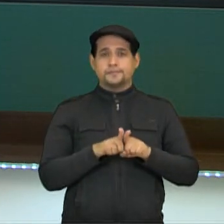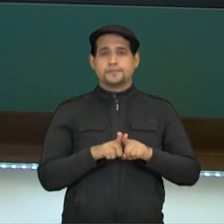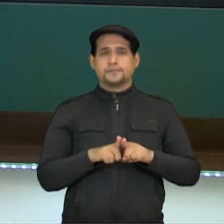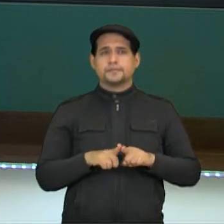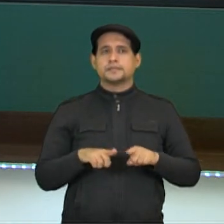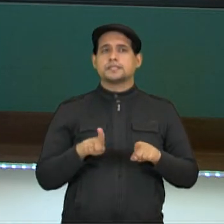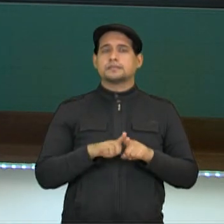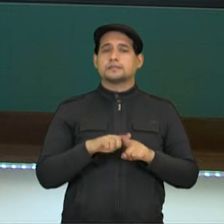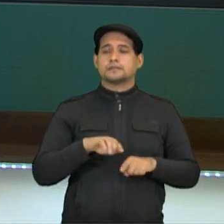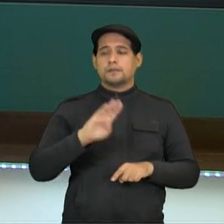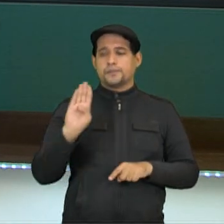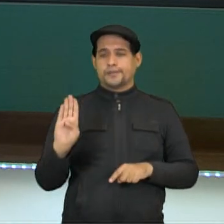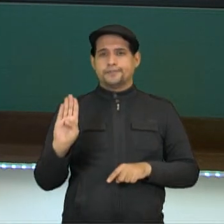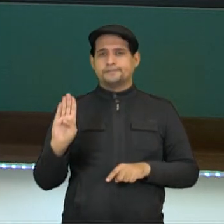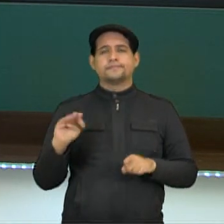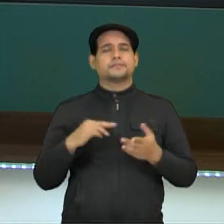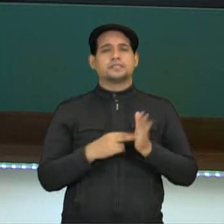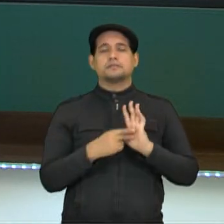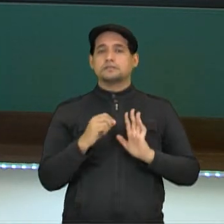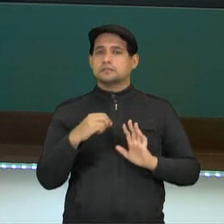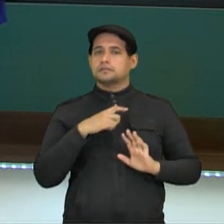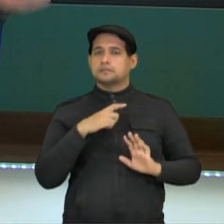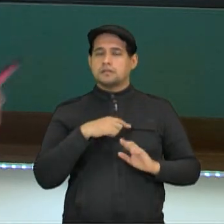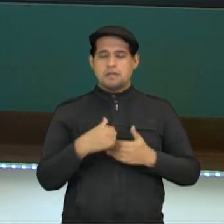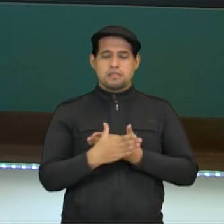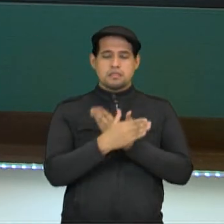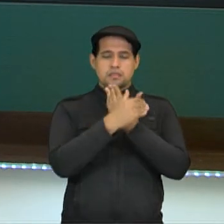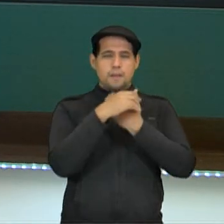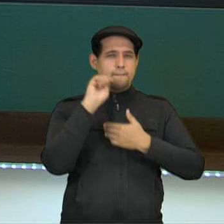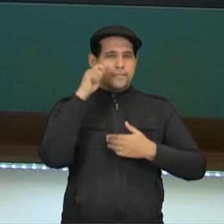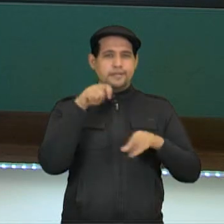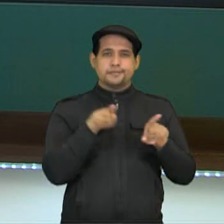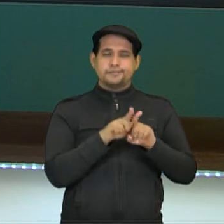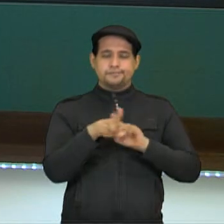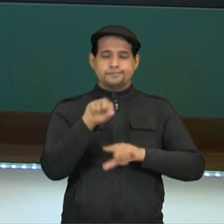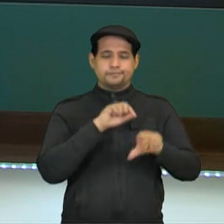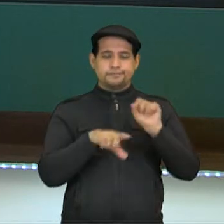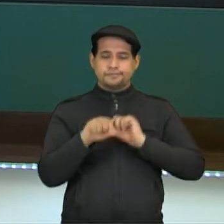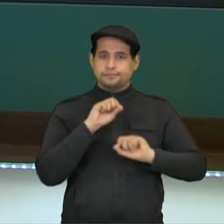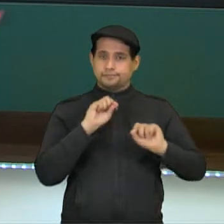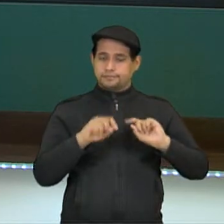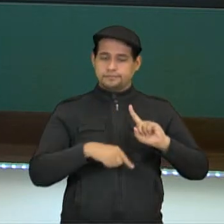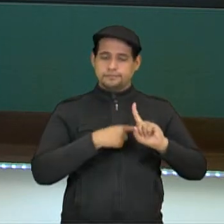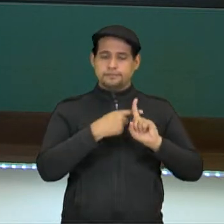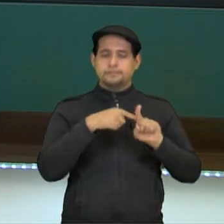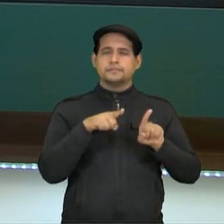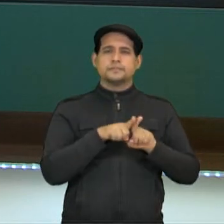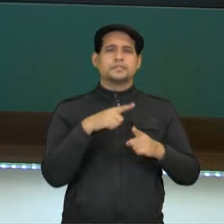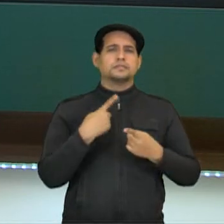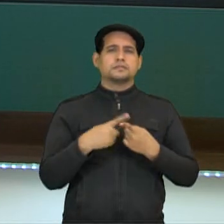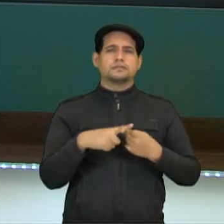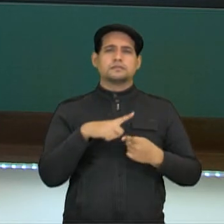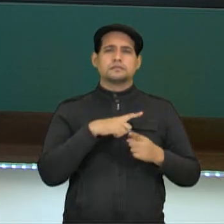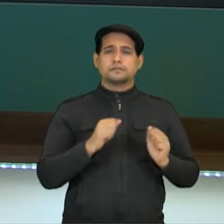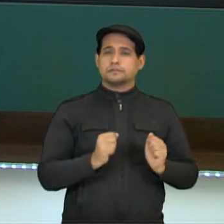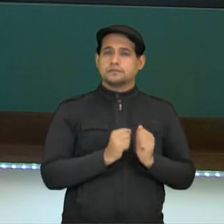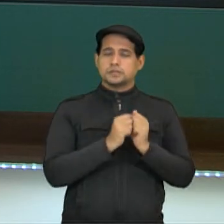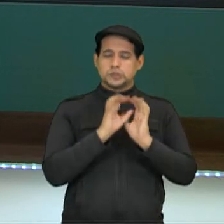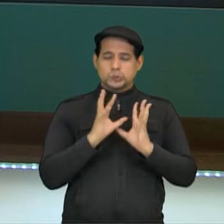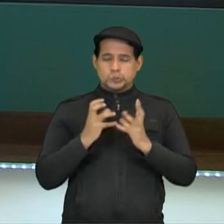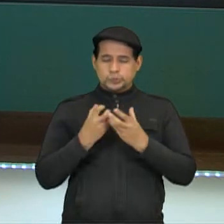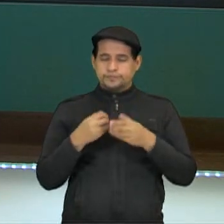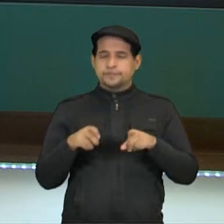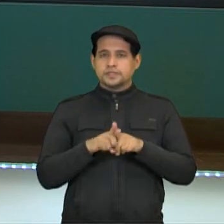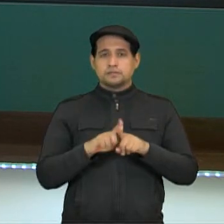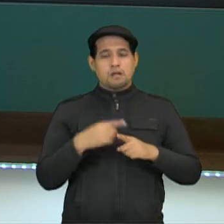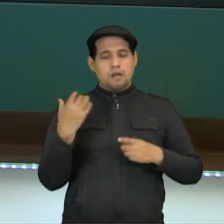predadas, e no ambiente B, a gente tem as mariposas escuras sendo selecionadas positivamente, porque elas que estavam mais camufladas